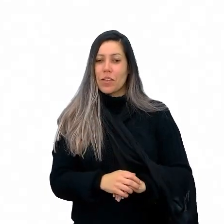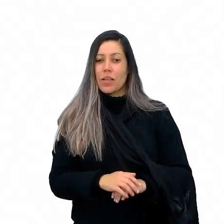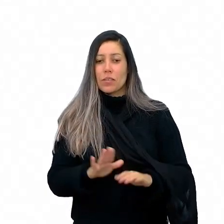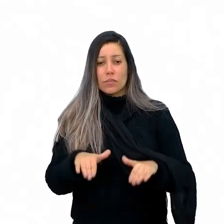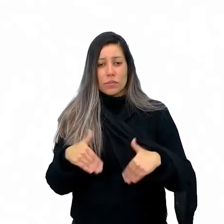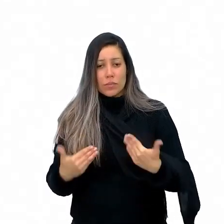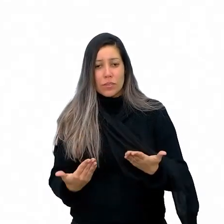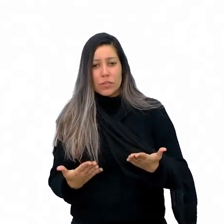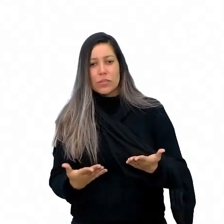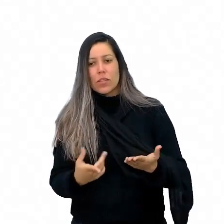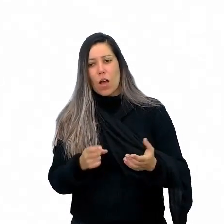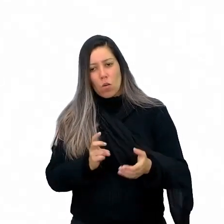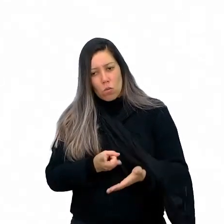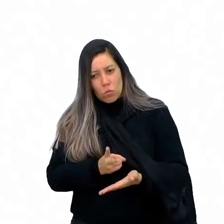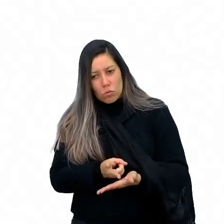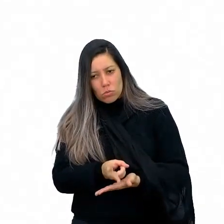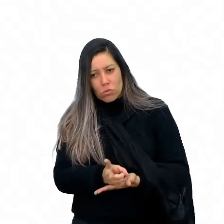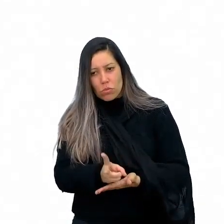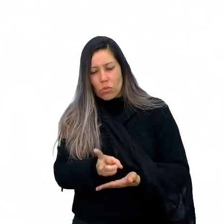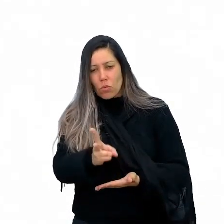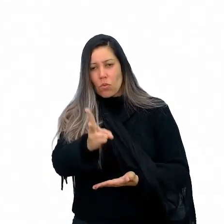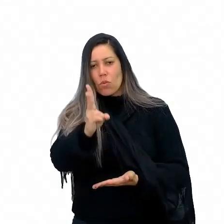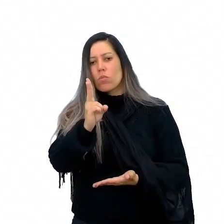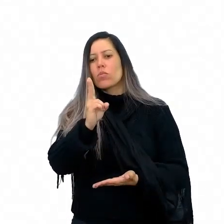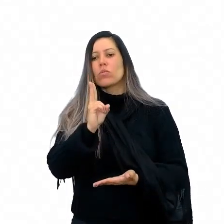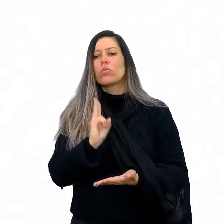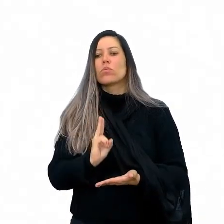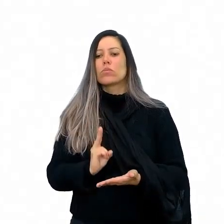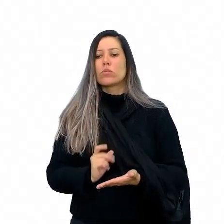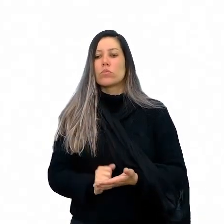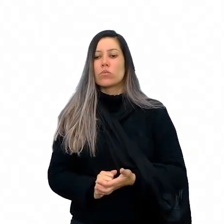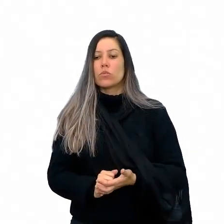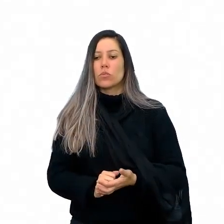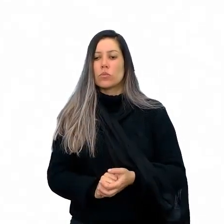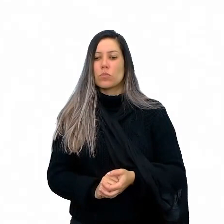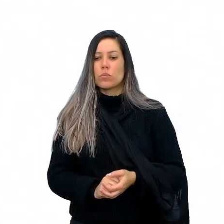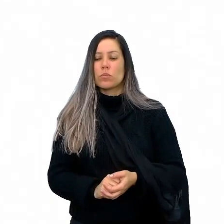então, pessoal, dando sequência a esta questão,